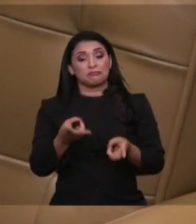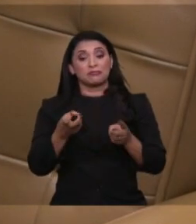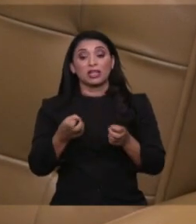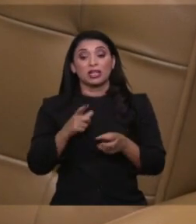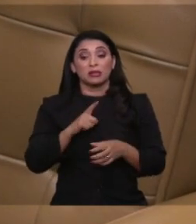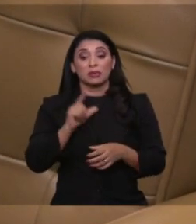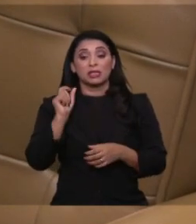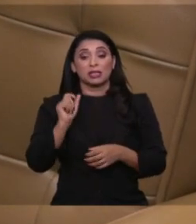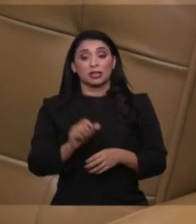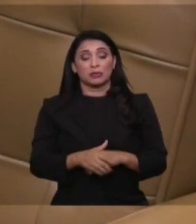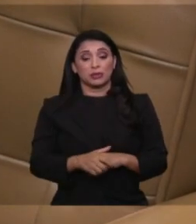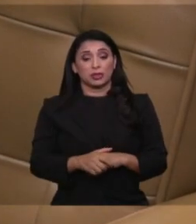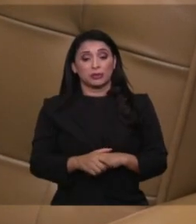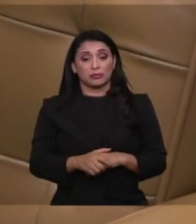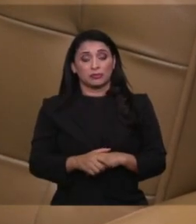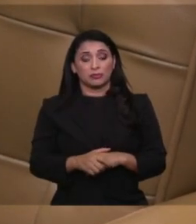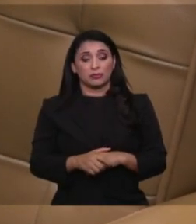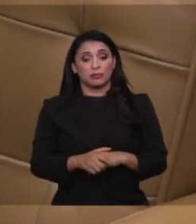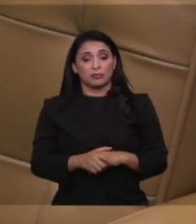princípio,